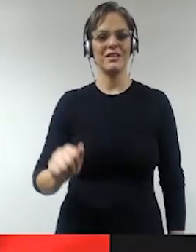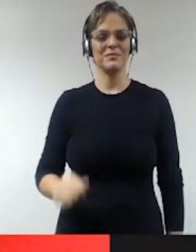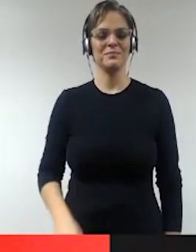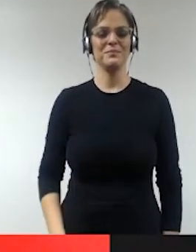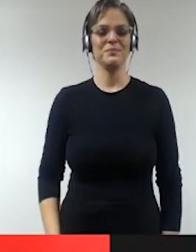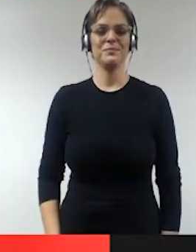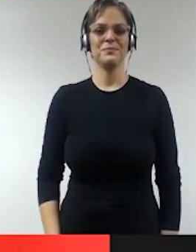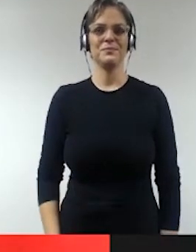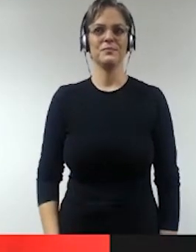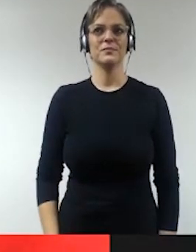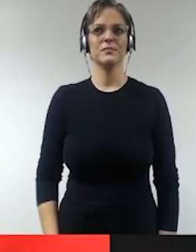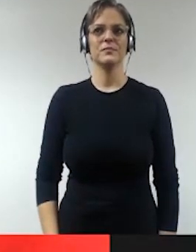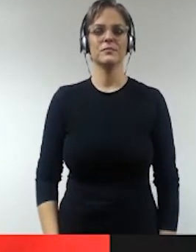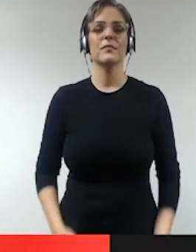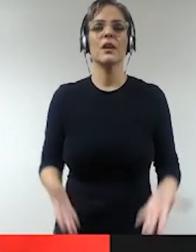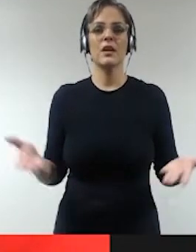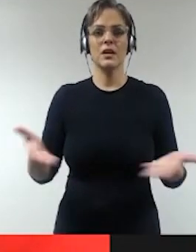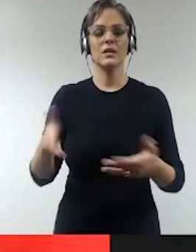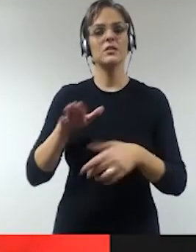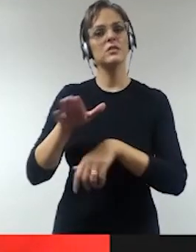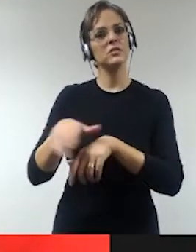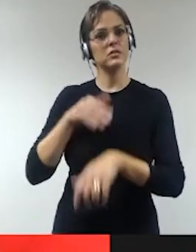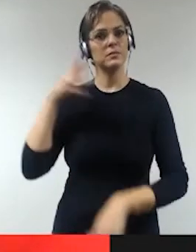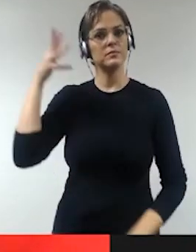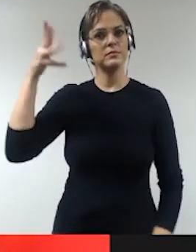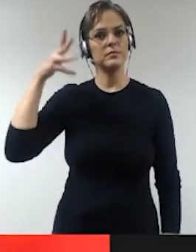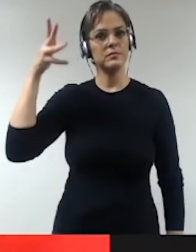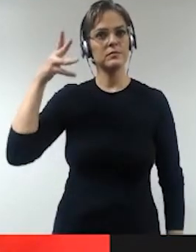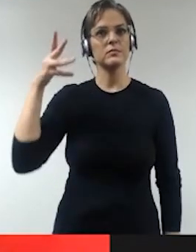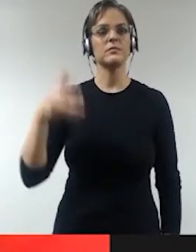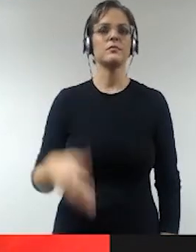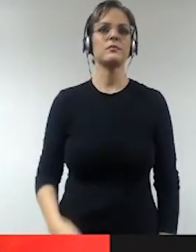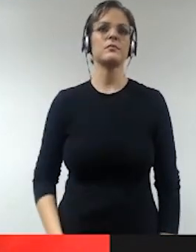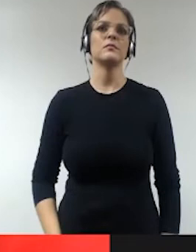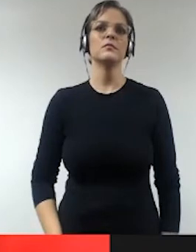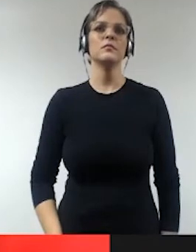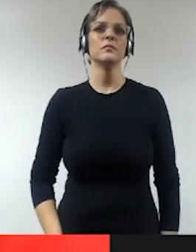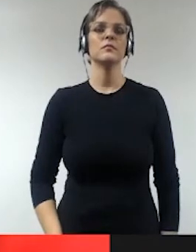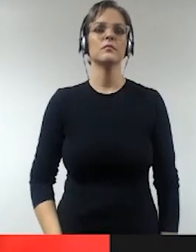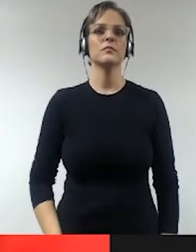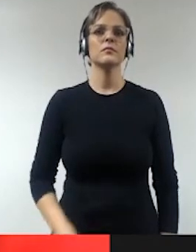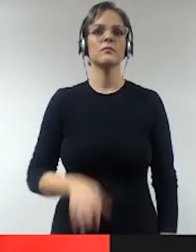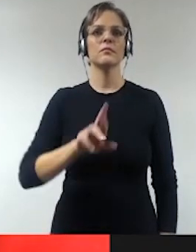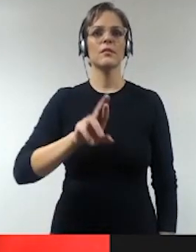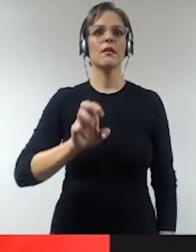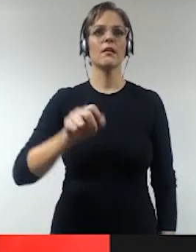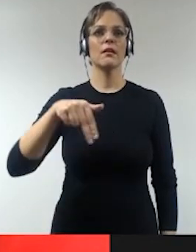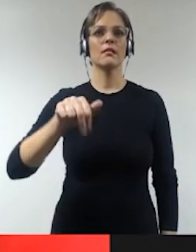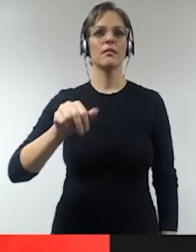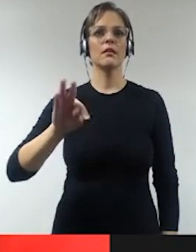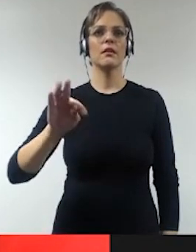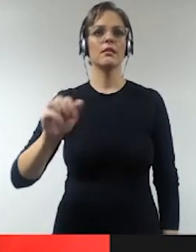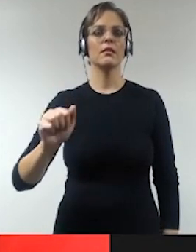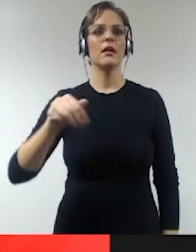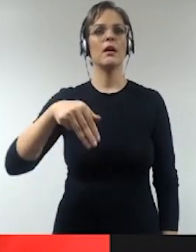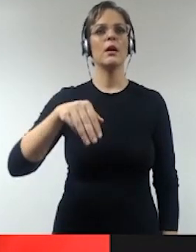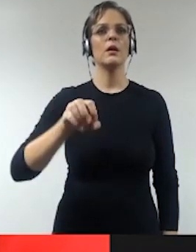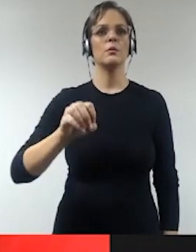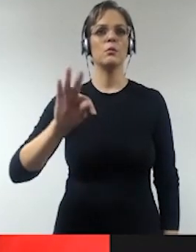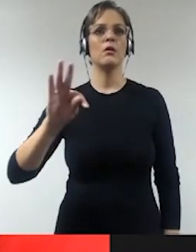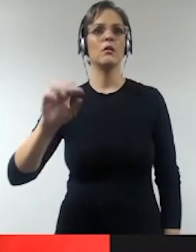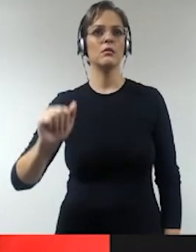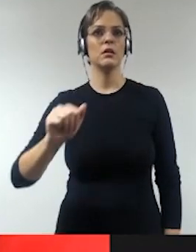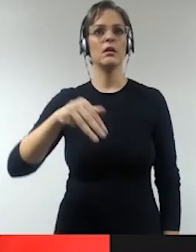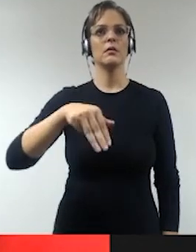conosco. E passemos agora, então, a escutar a doutora Renata Mota,